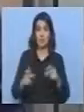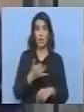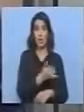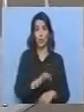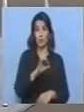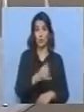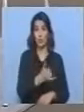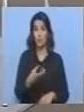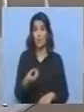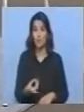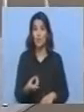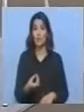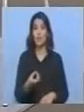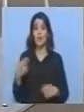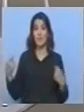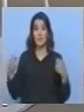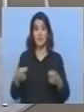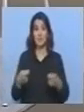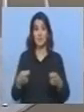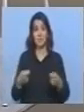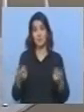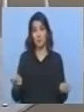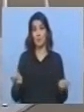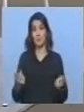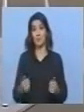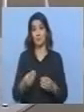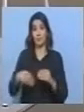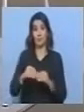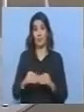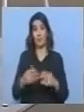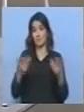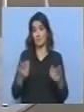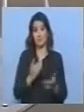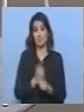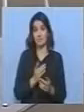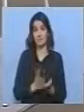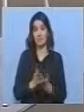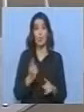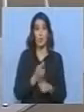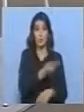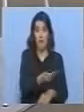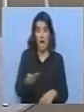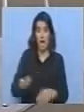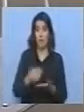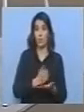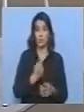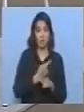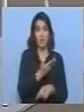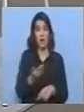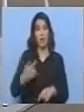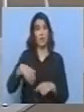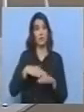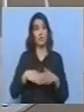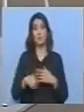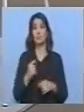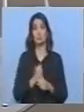2008, 2009, o subfinanciamento veio para ficar. E, portanto, é assim, nós com aquilo que temos, com os recursos que temos, acho que temos feito um trabalho